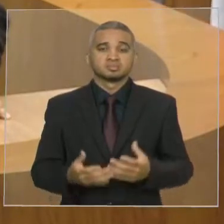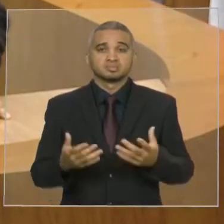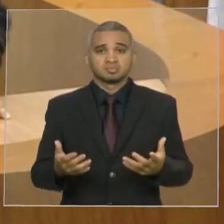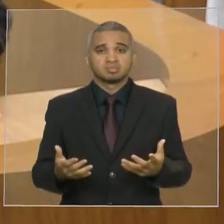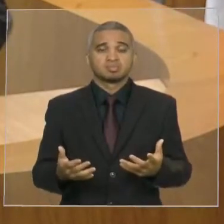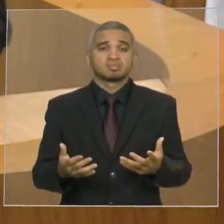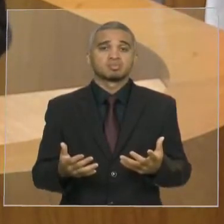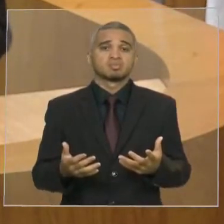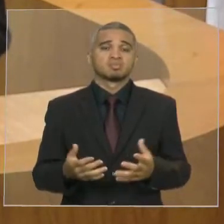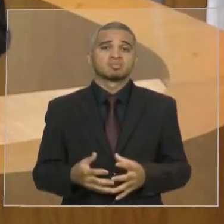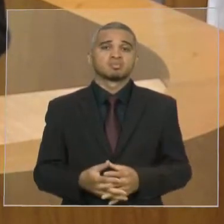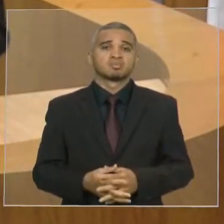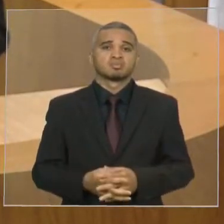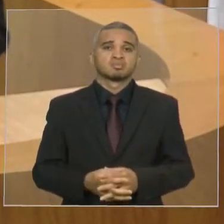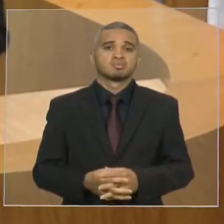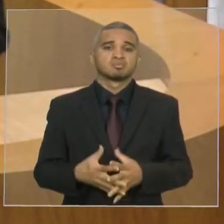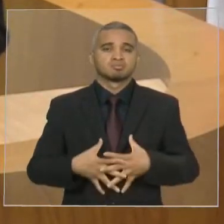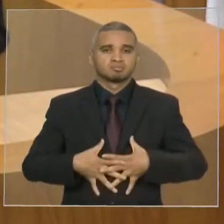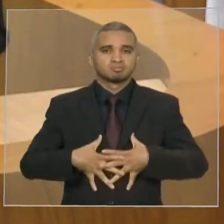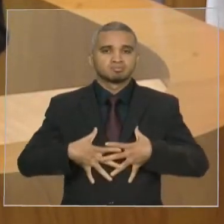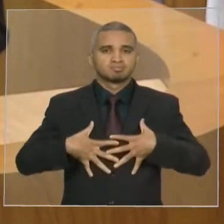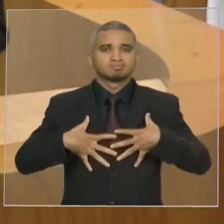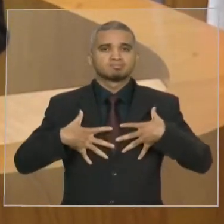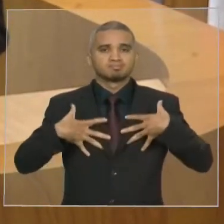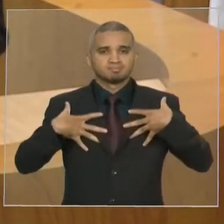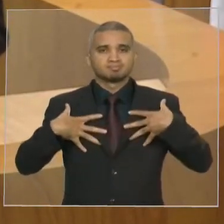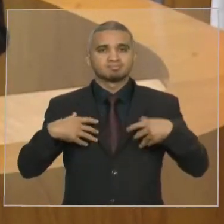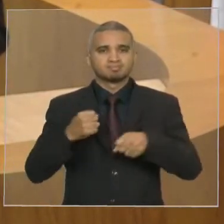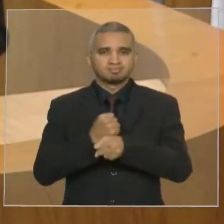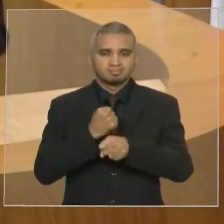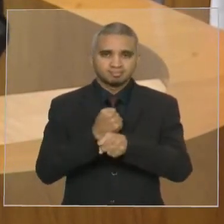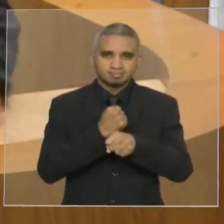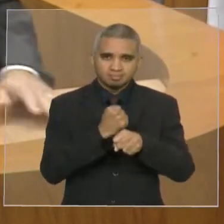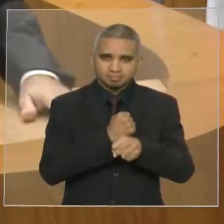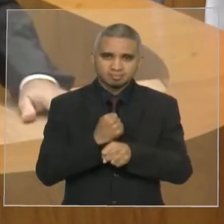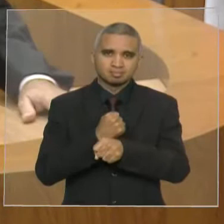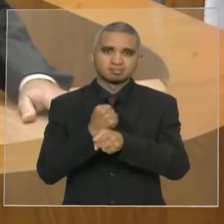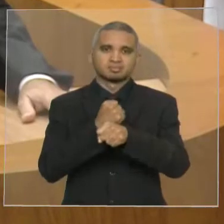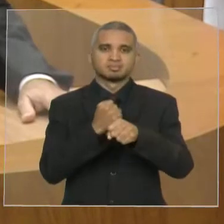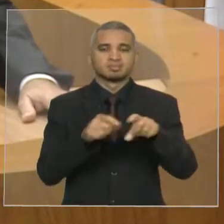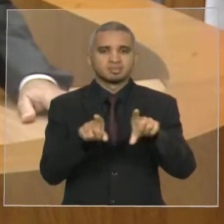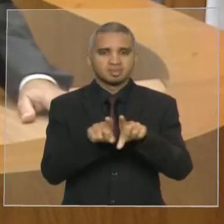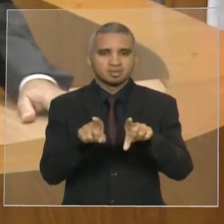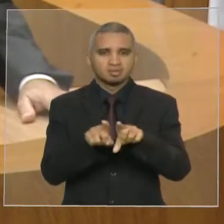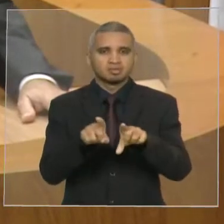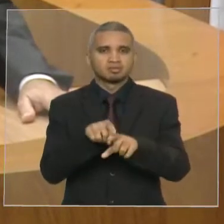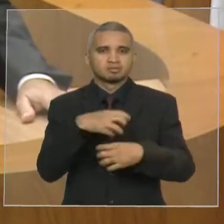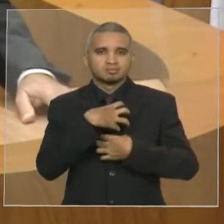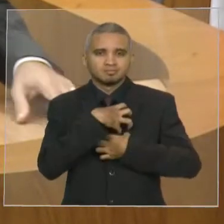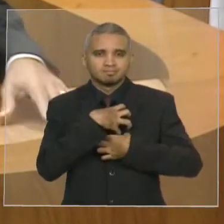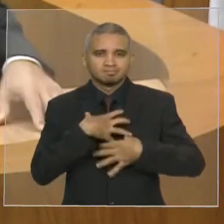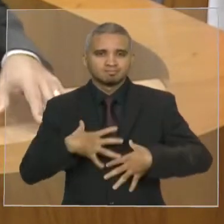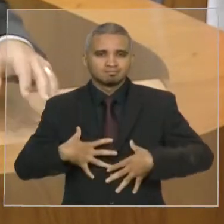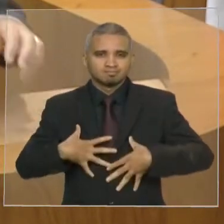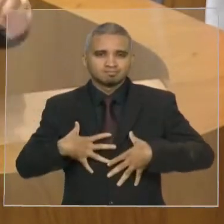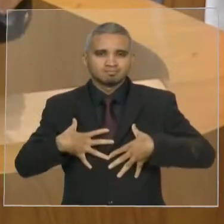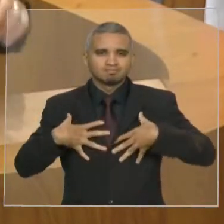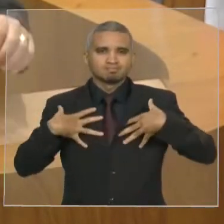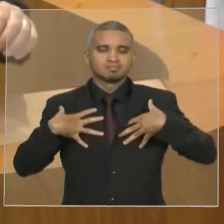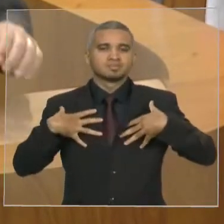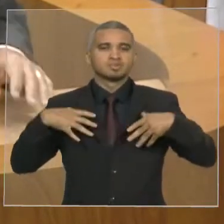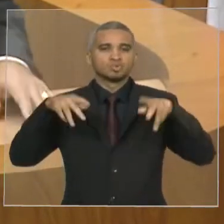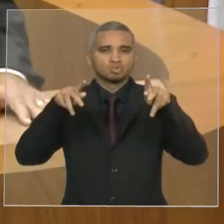reforma, e ficou também muito contente, muito alegre, muito feliz toda a